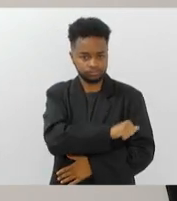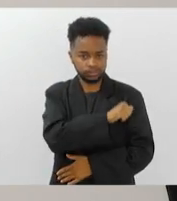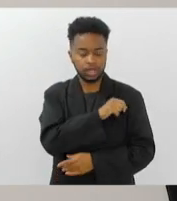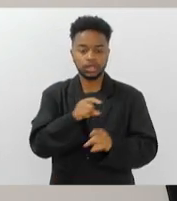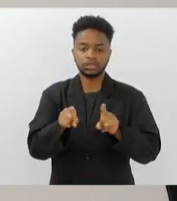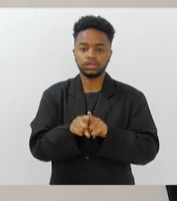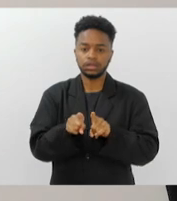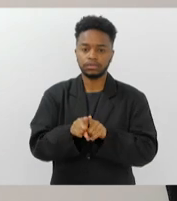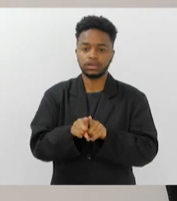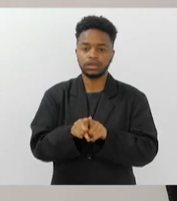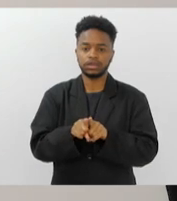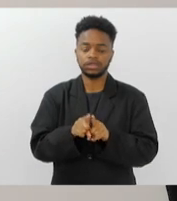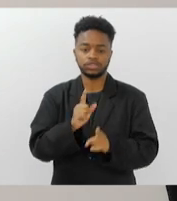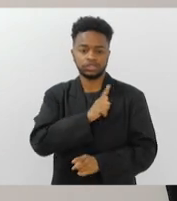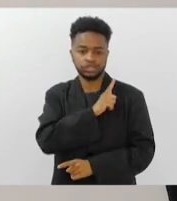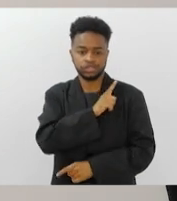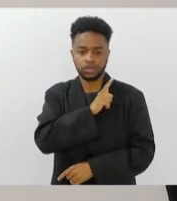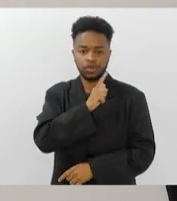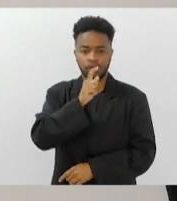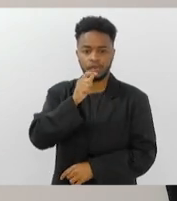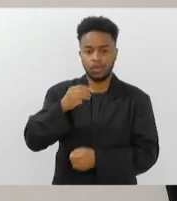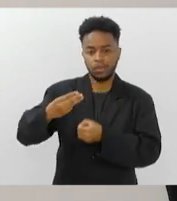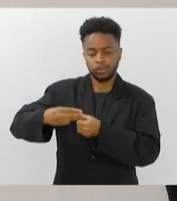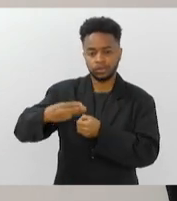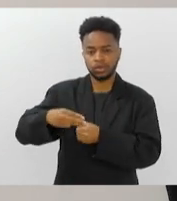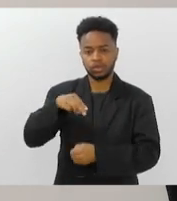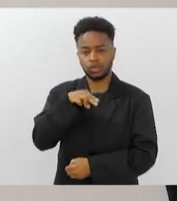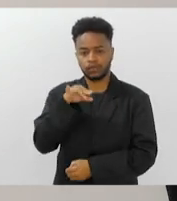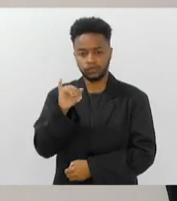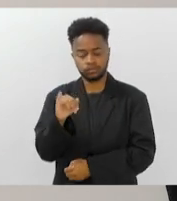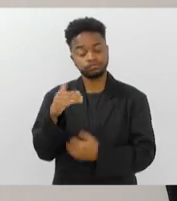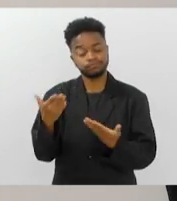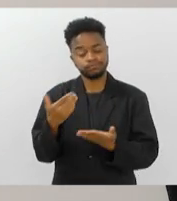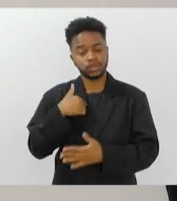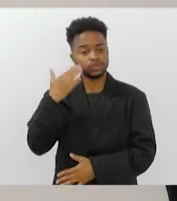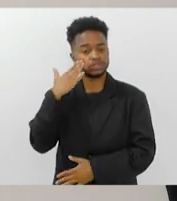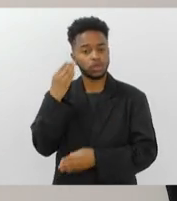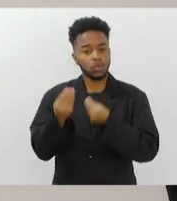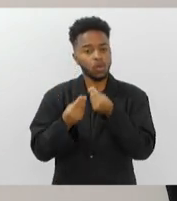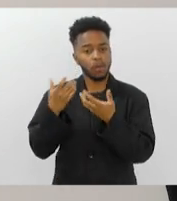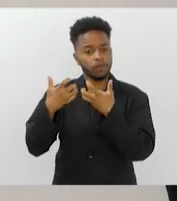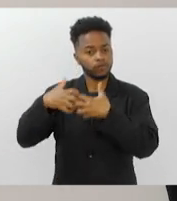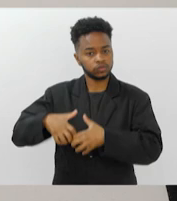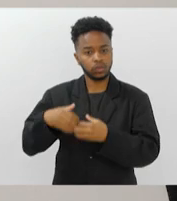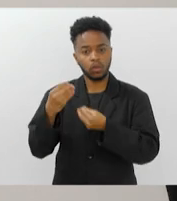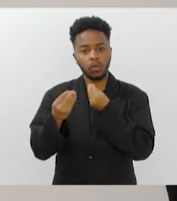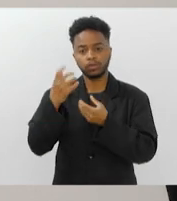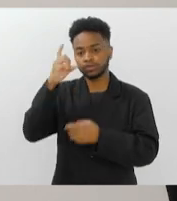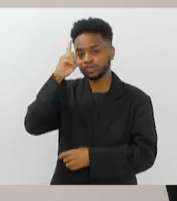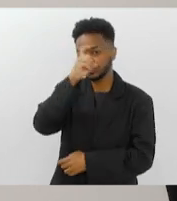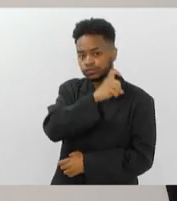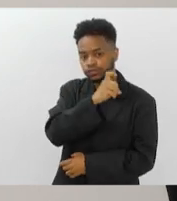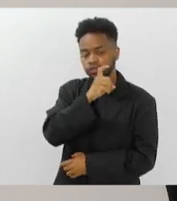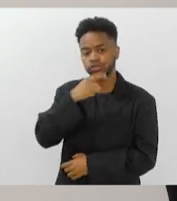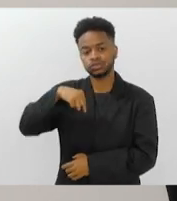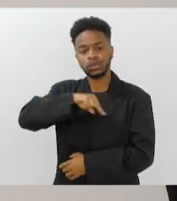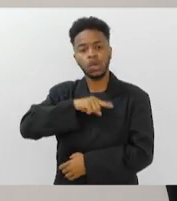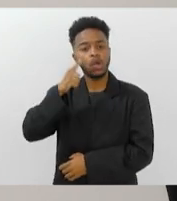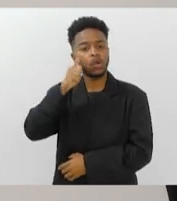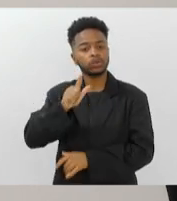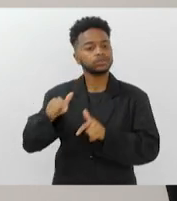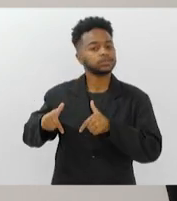também em gestão municipal no município de Nova Iguaçu eu sei como é difícil você atuar